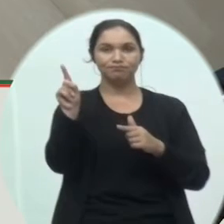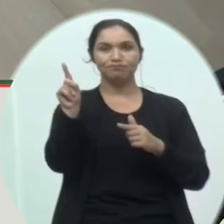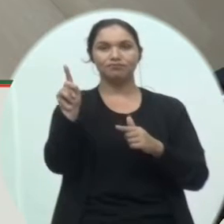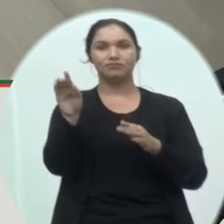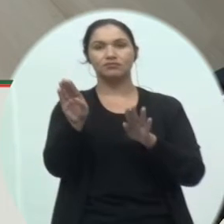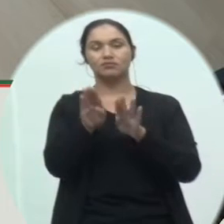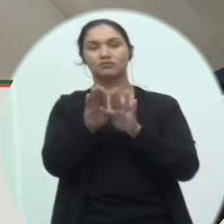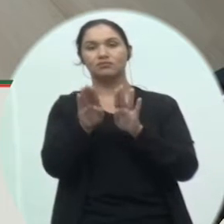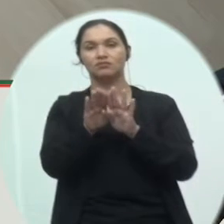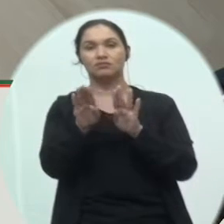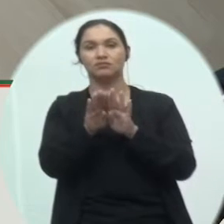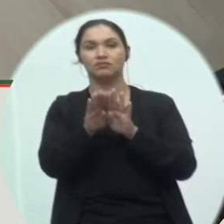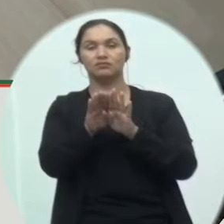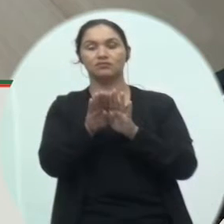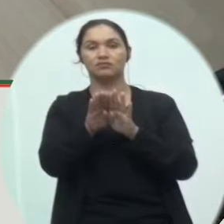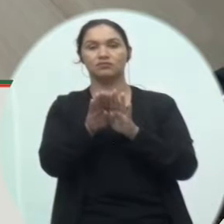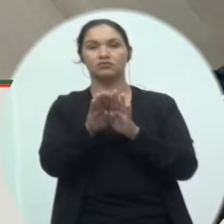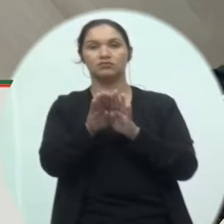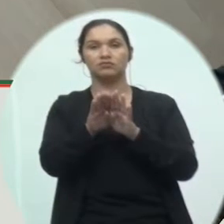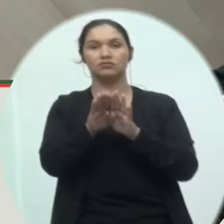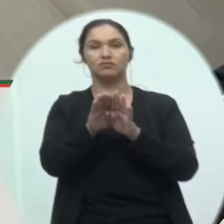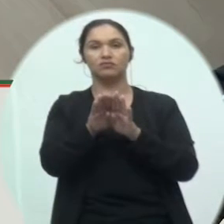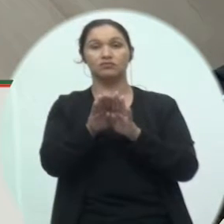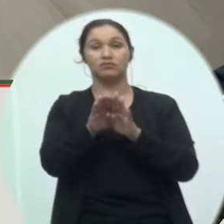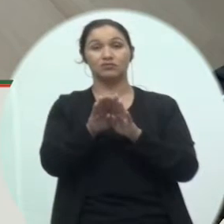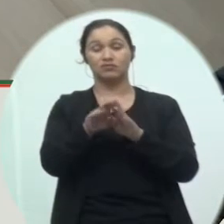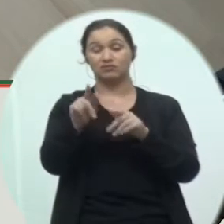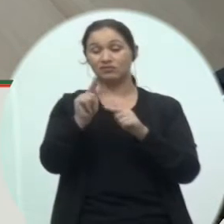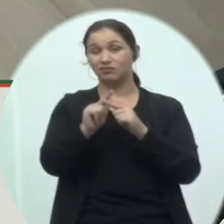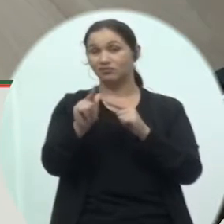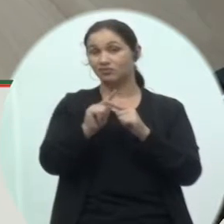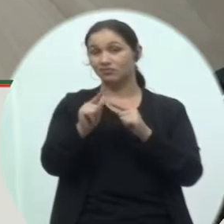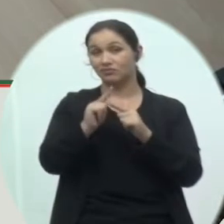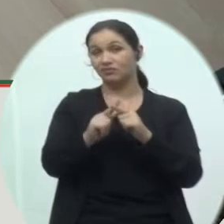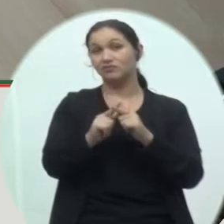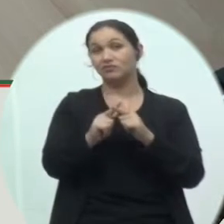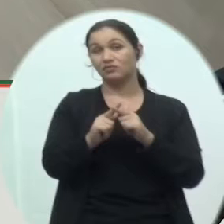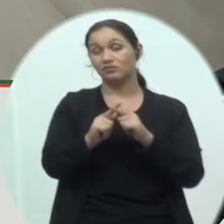de pedra de West Virginia, aos arredores de